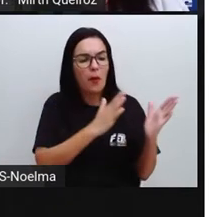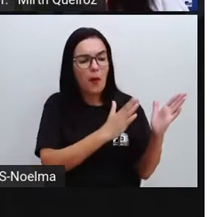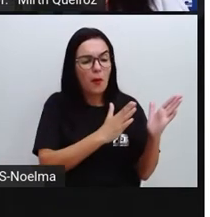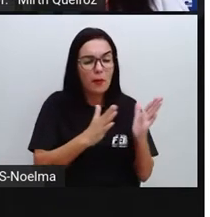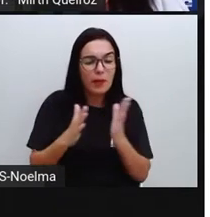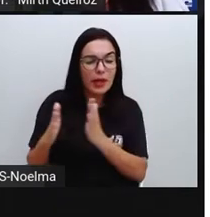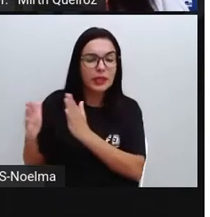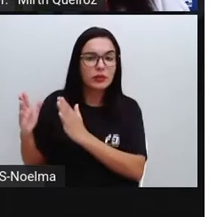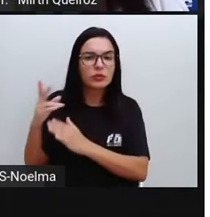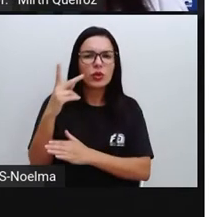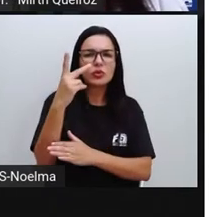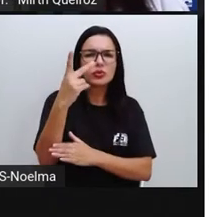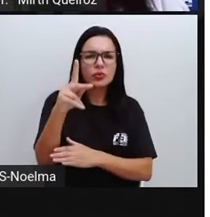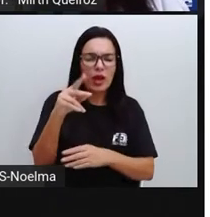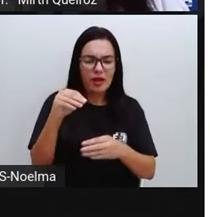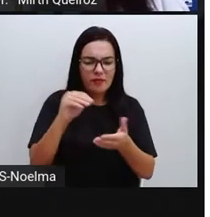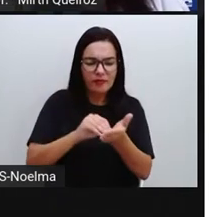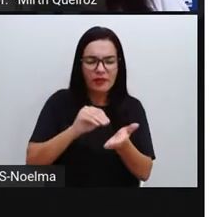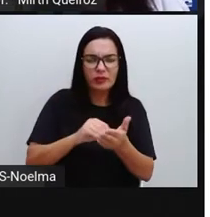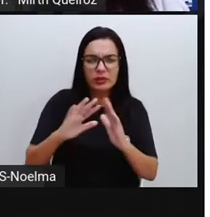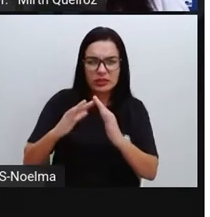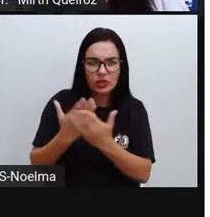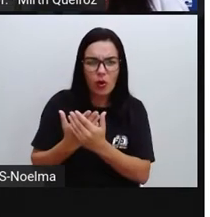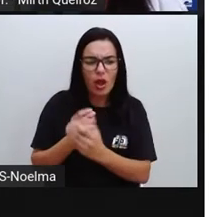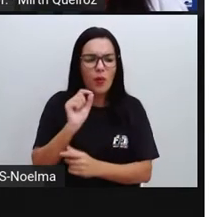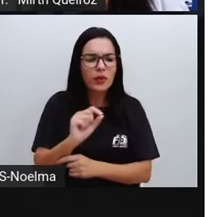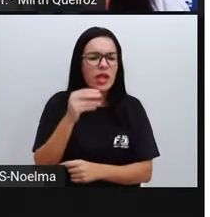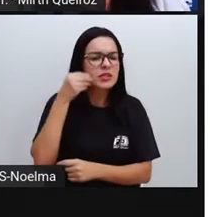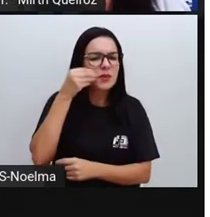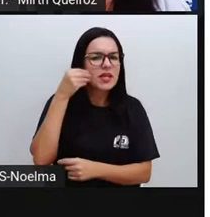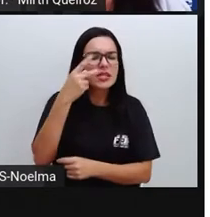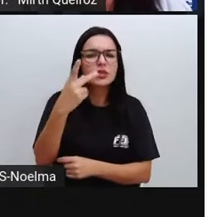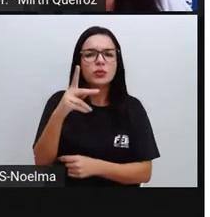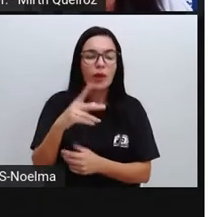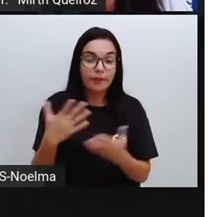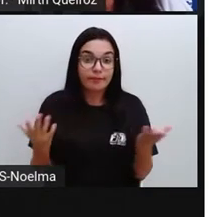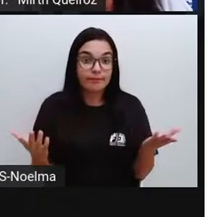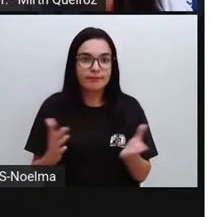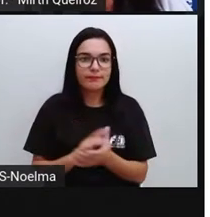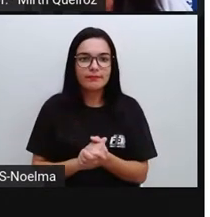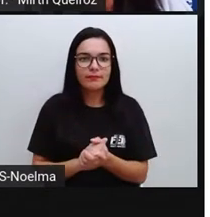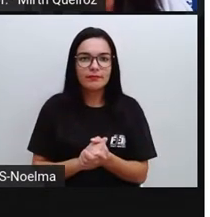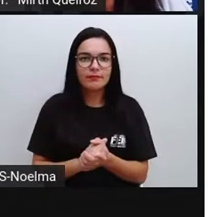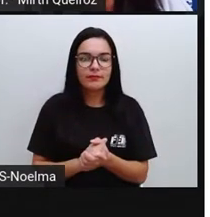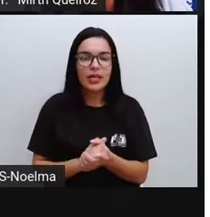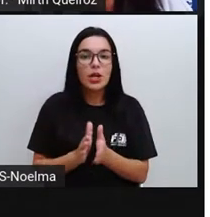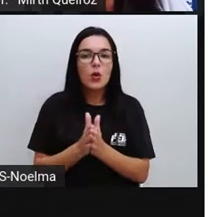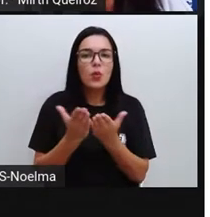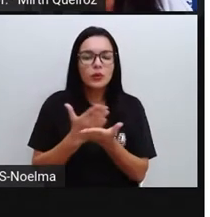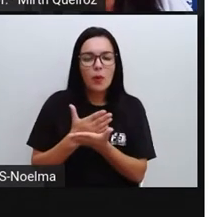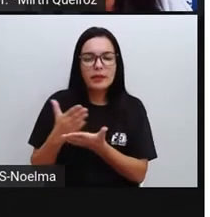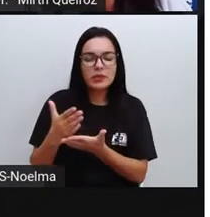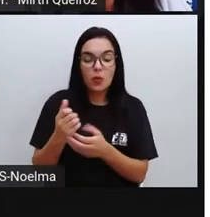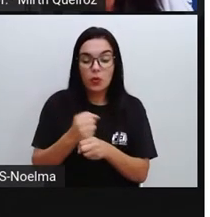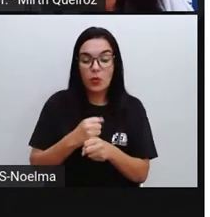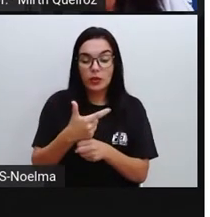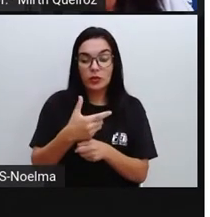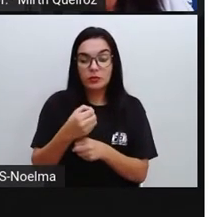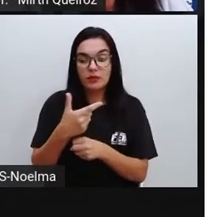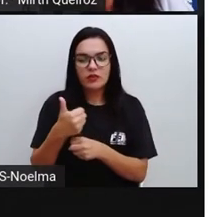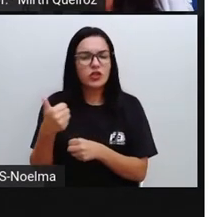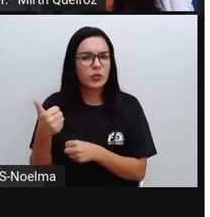foram as experiências de vocês? Como é que foi isso tudo? E quando iniciou em 2021, que